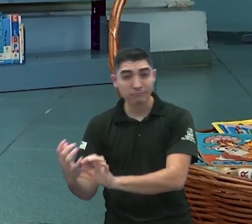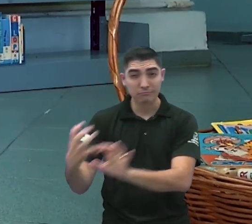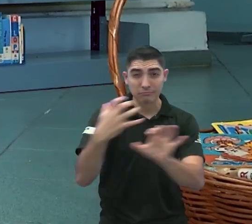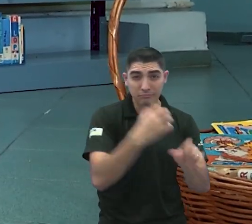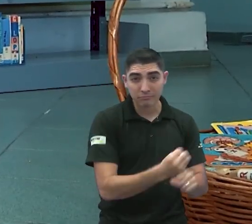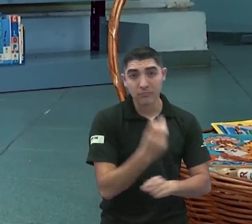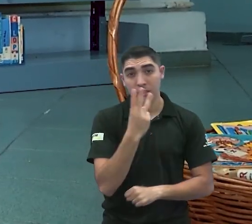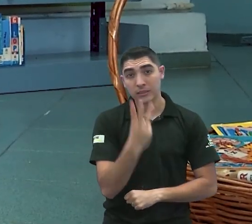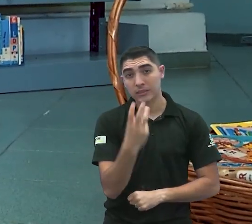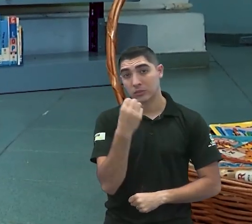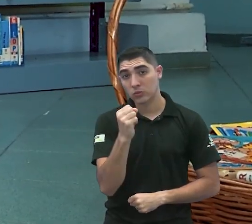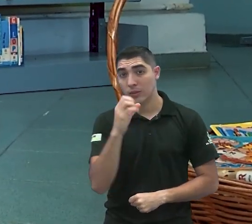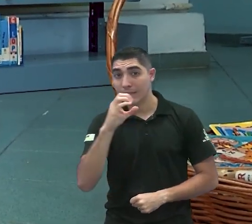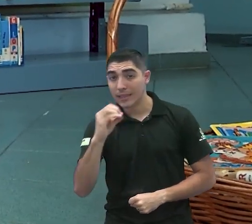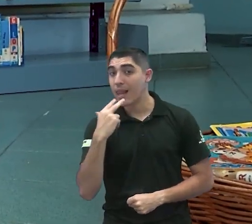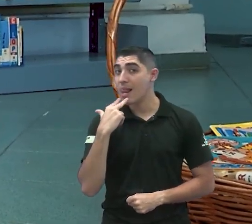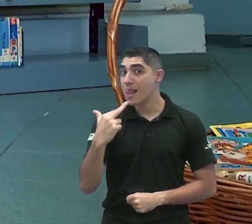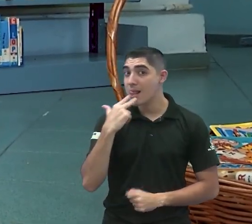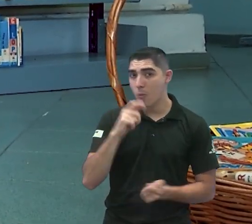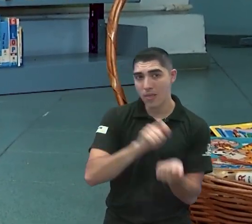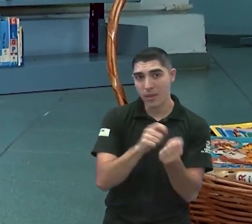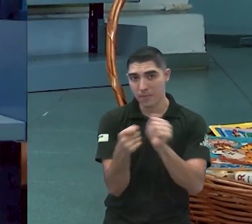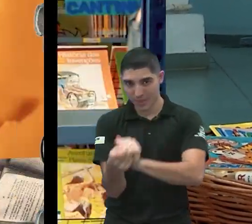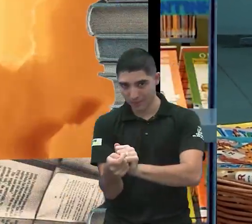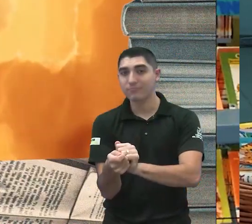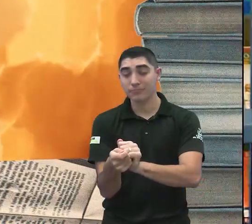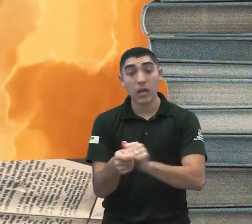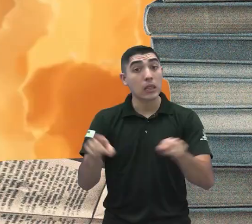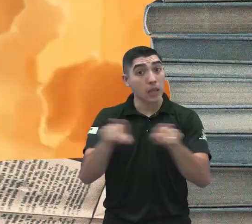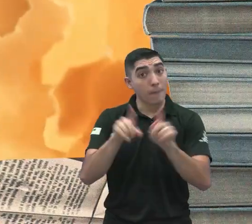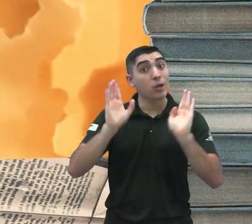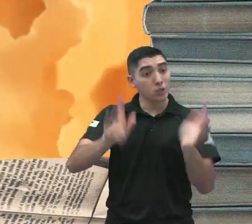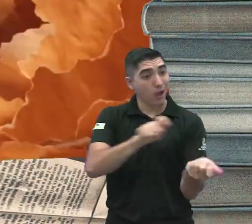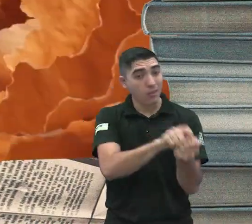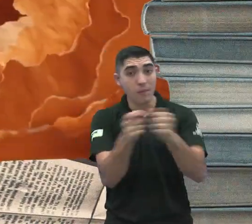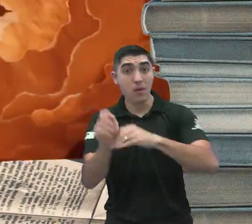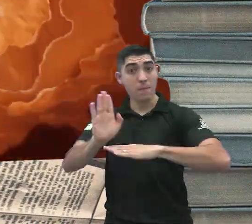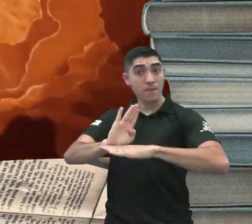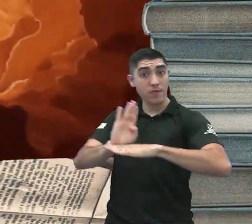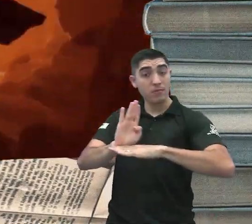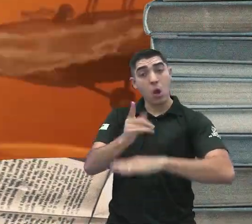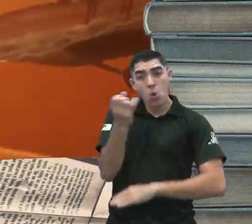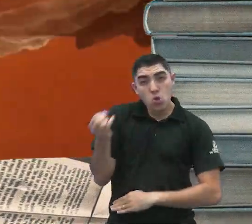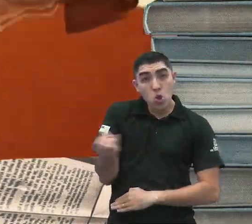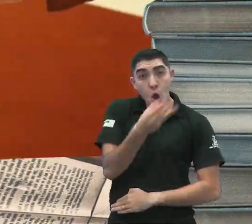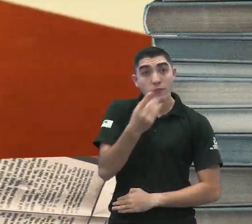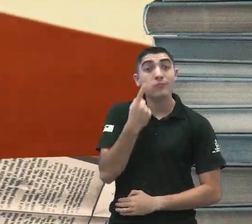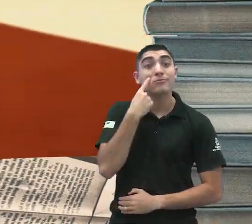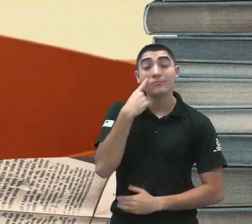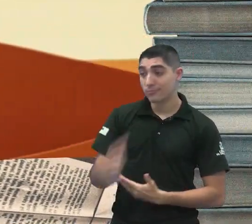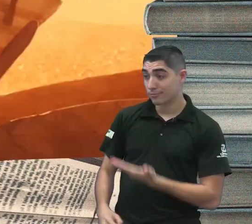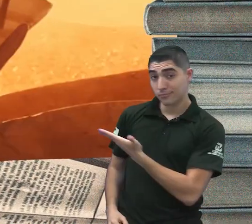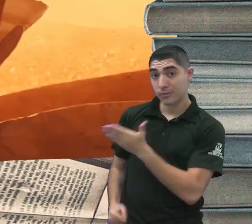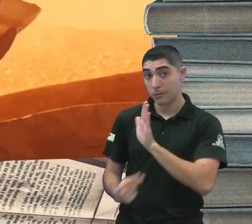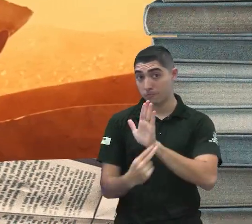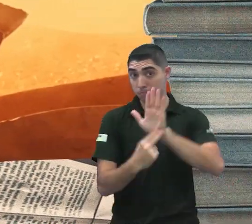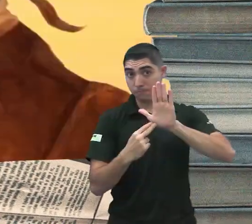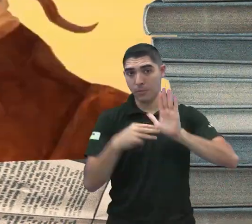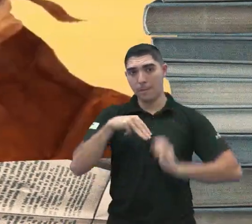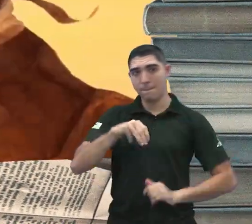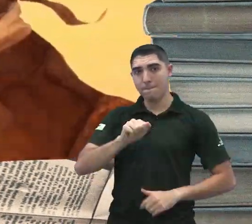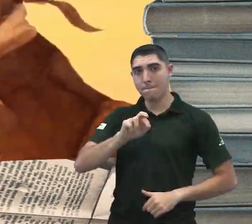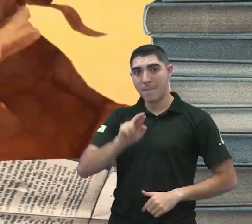de 380 línguas. A obra também já recebeu adaptações para o cinema. A mais recente delas é uma animação de Mark